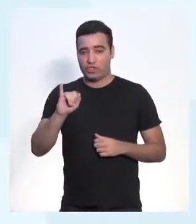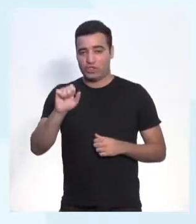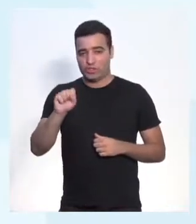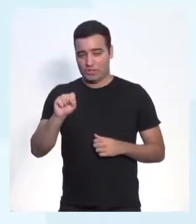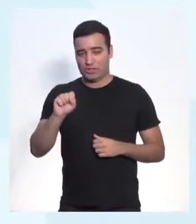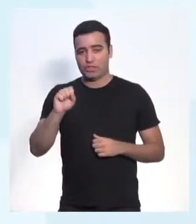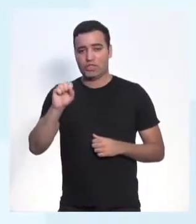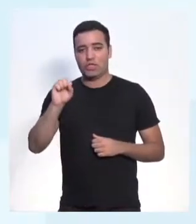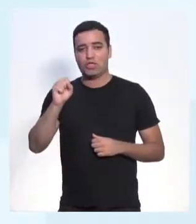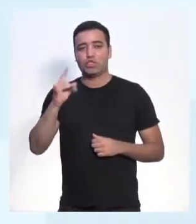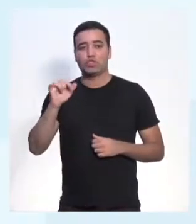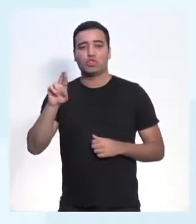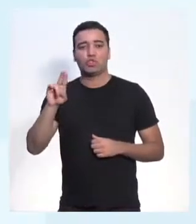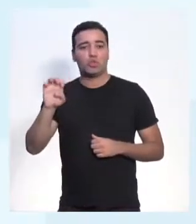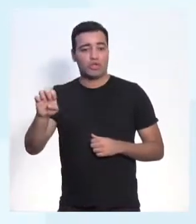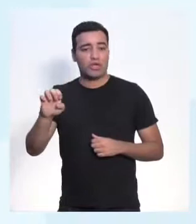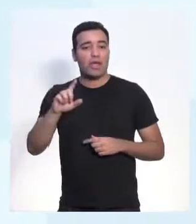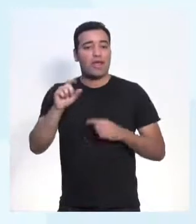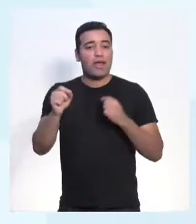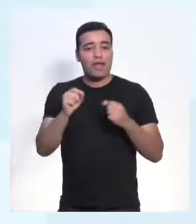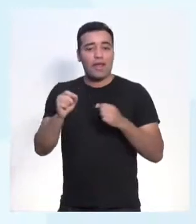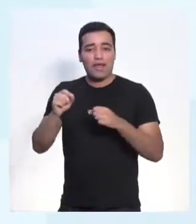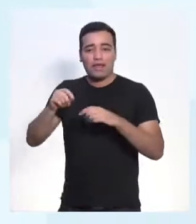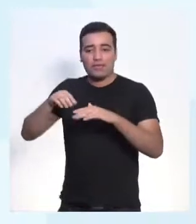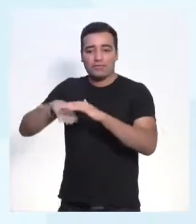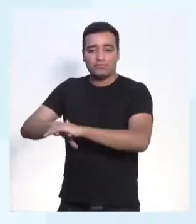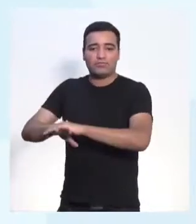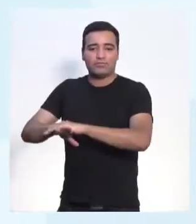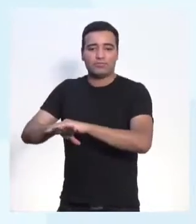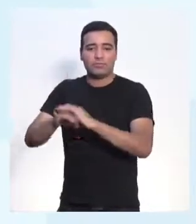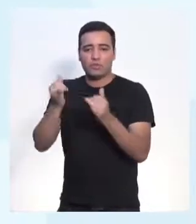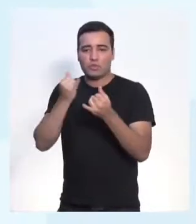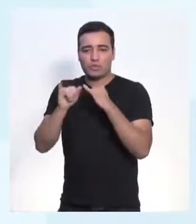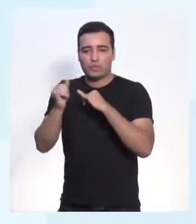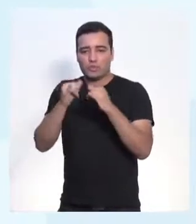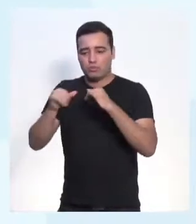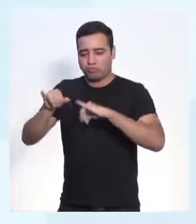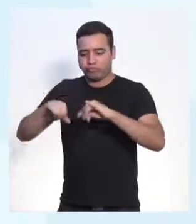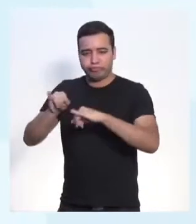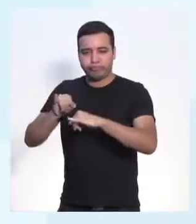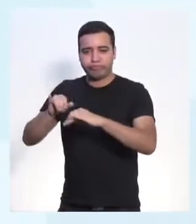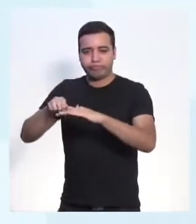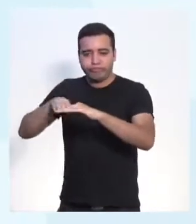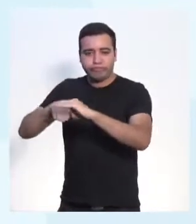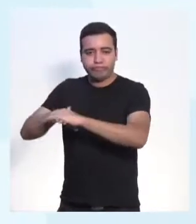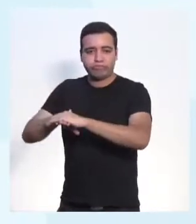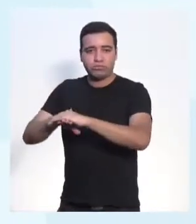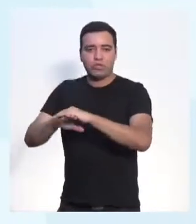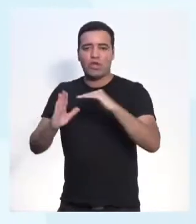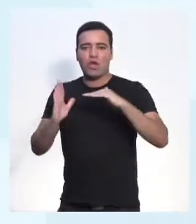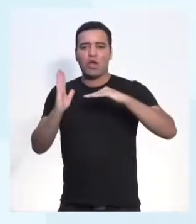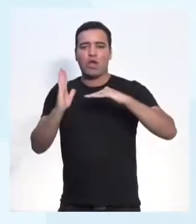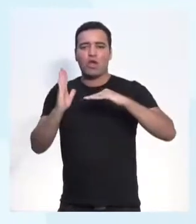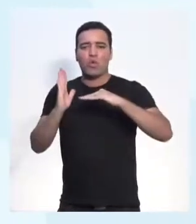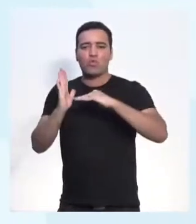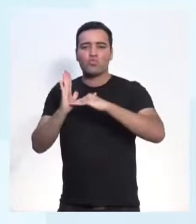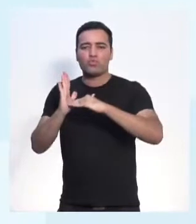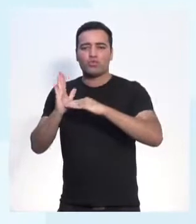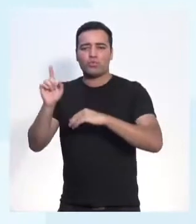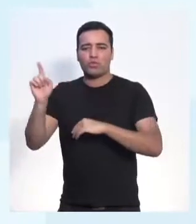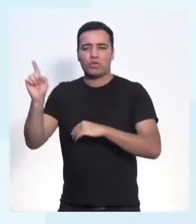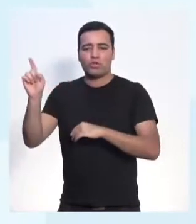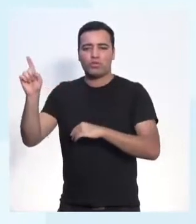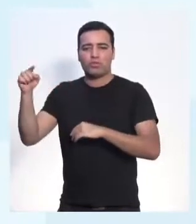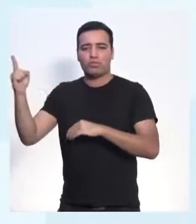energia química é armazenada. Então, o verbo store, que está ali na última palavra aí da primeira